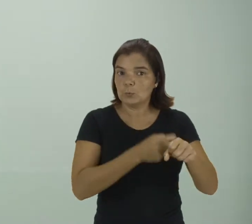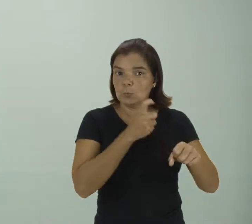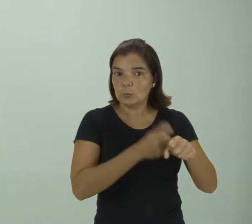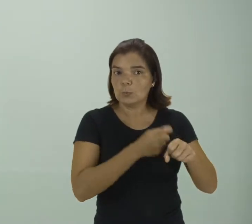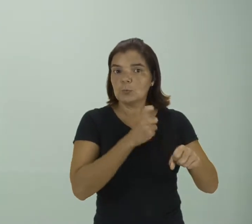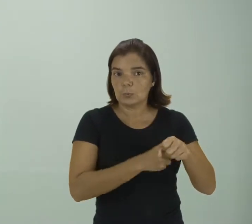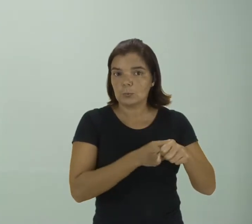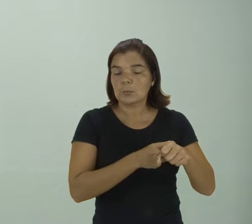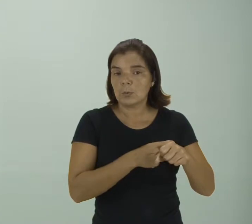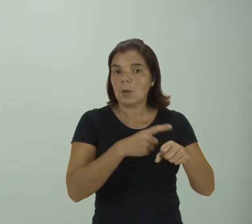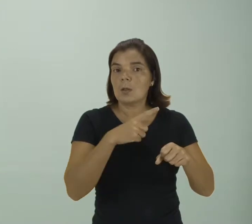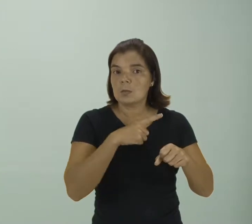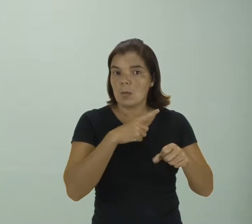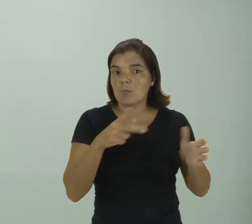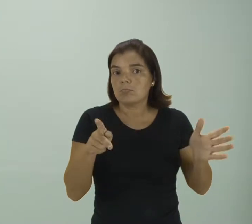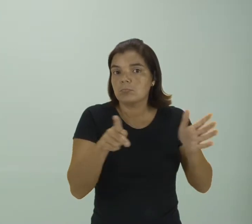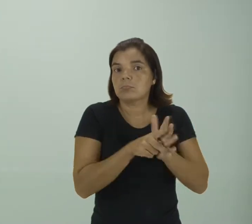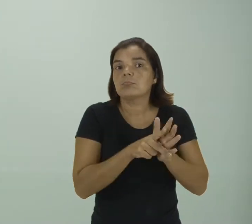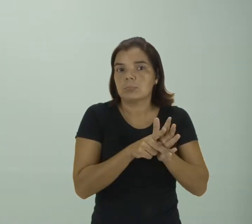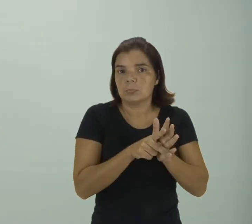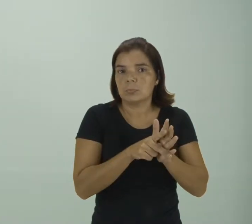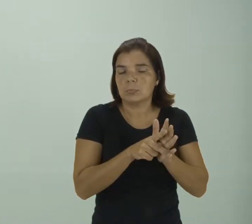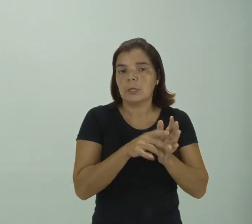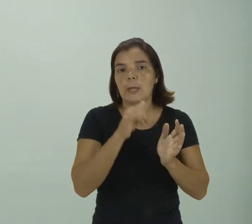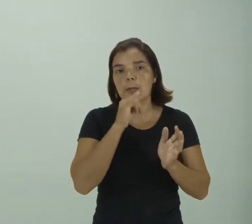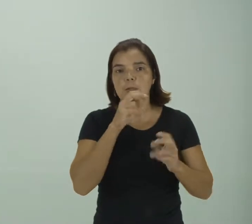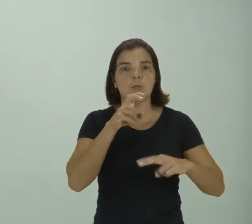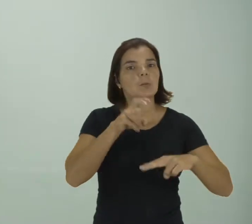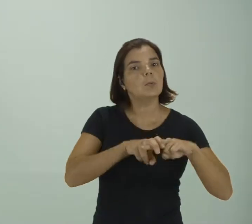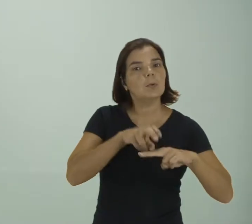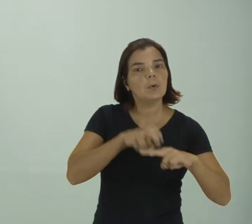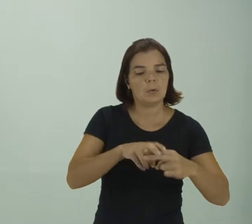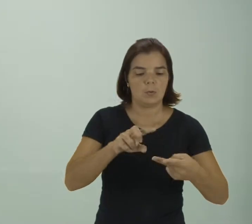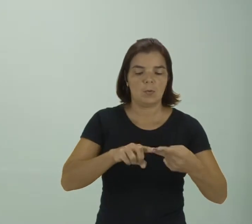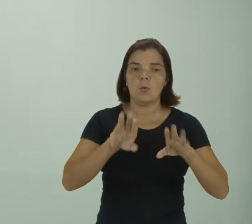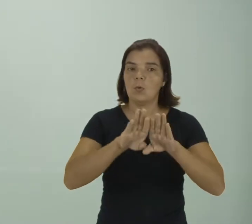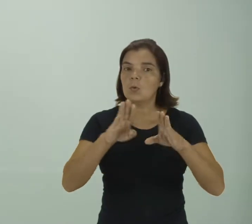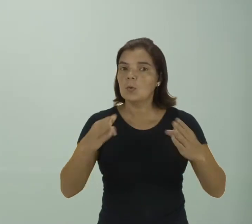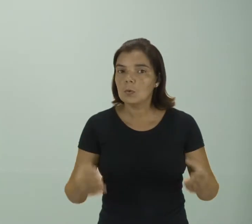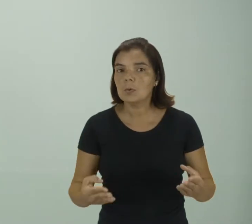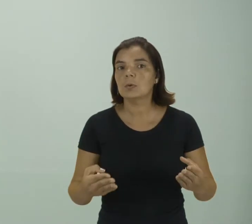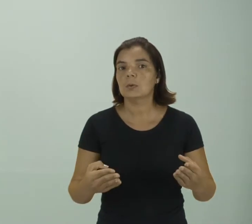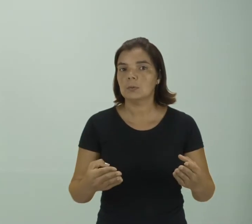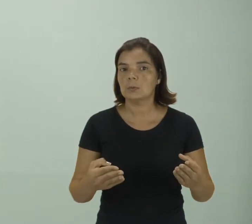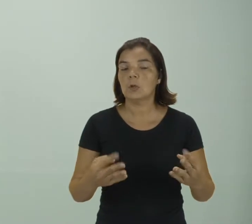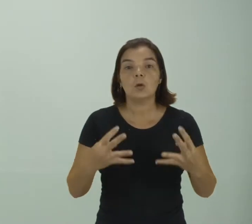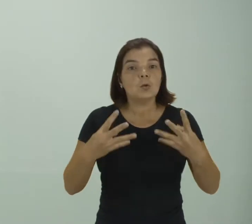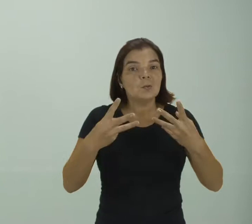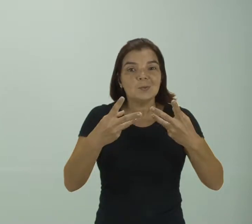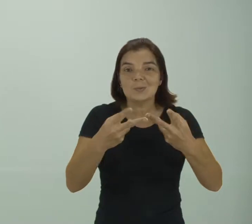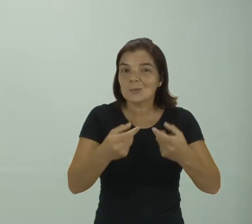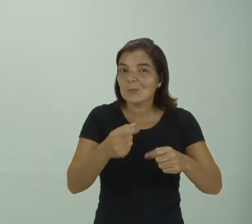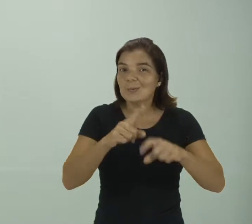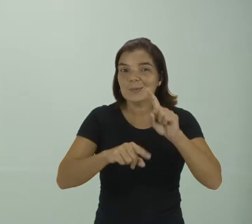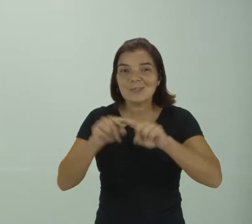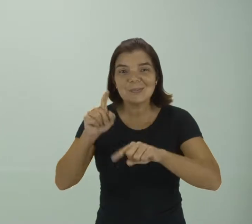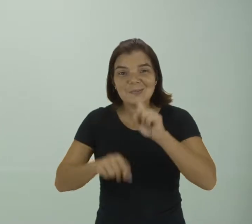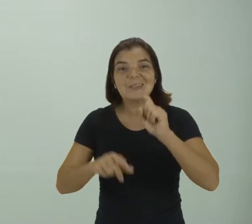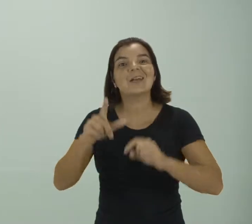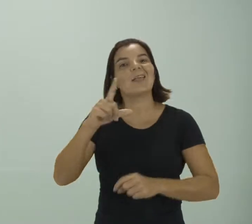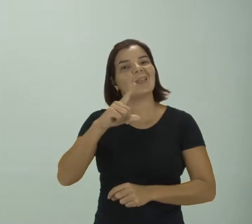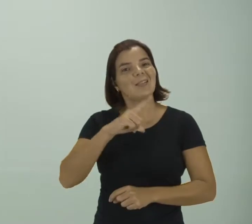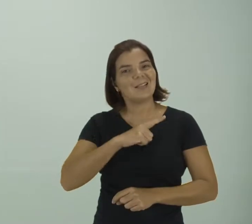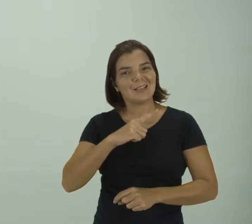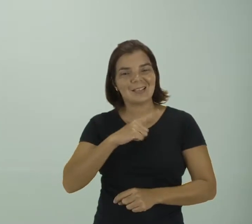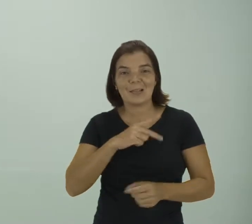ele tem uma forma própria. Você pegar uma cadeira, uma mesa, todos esses materiais, eles têm